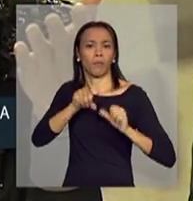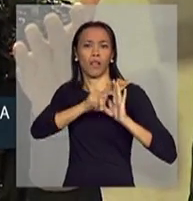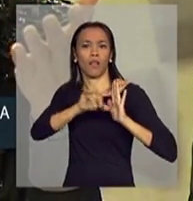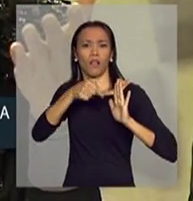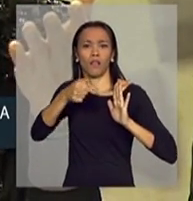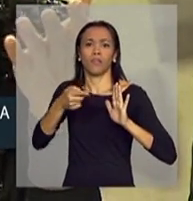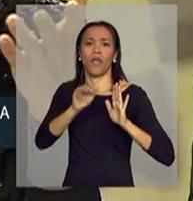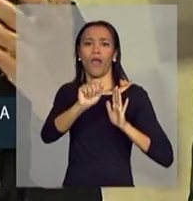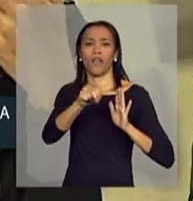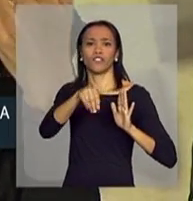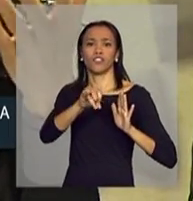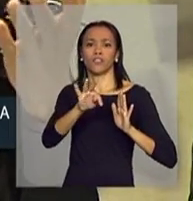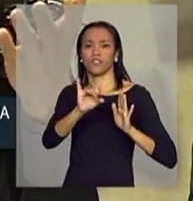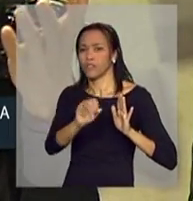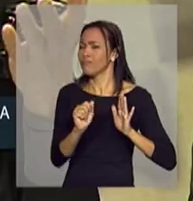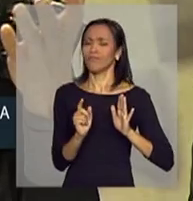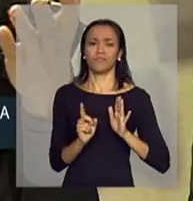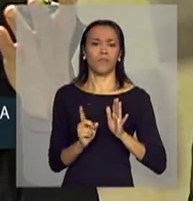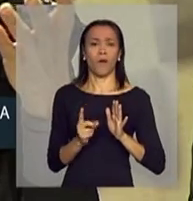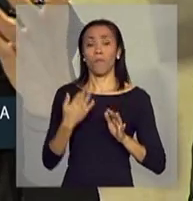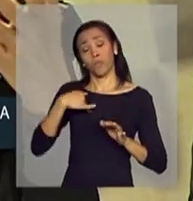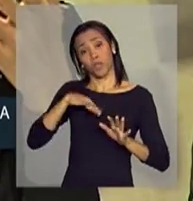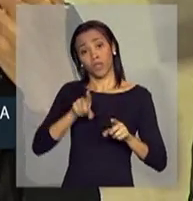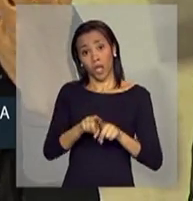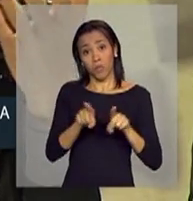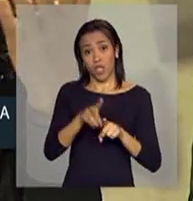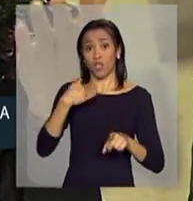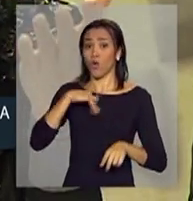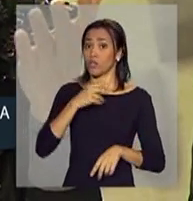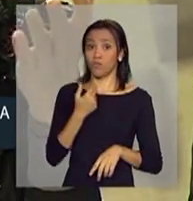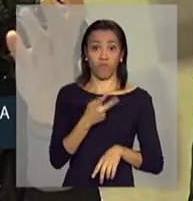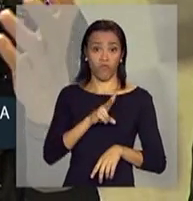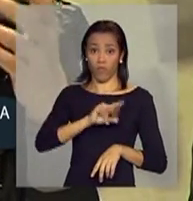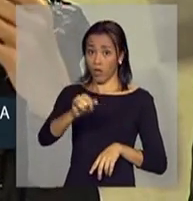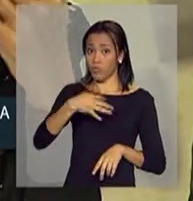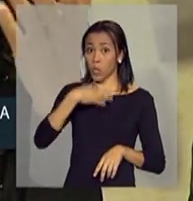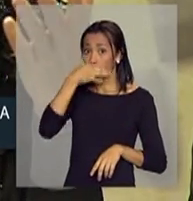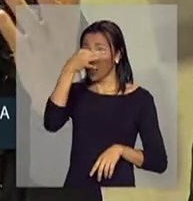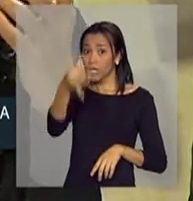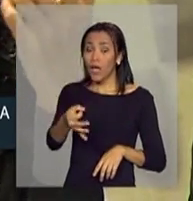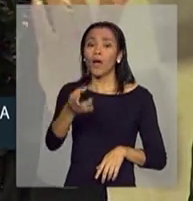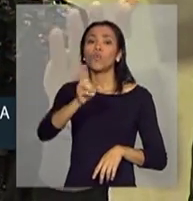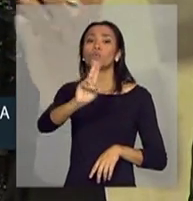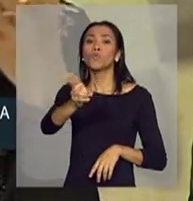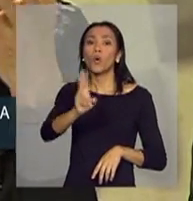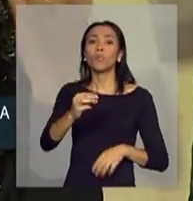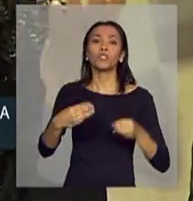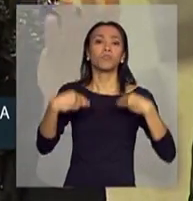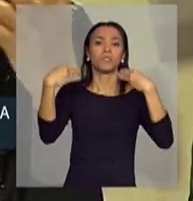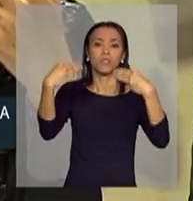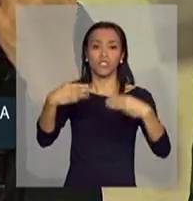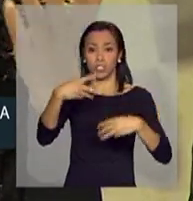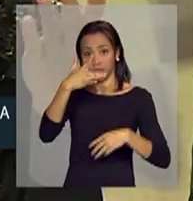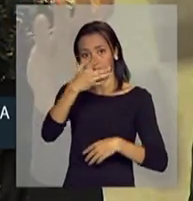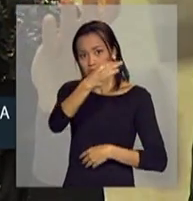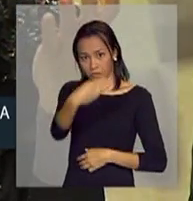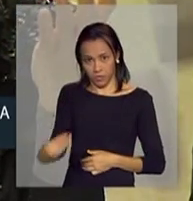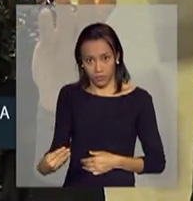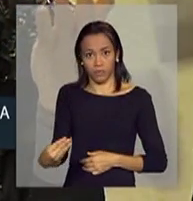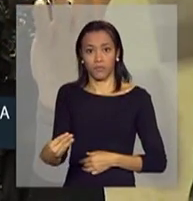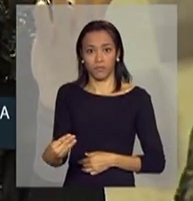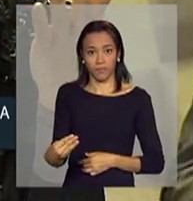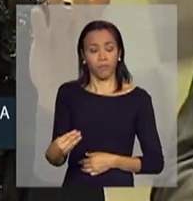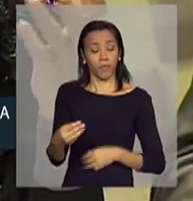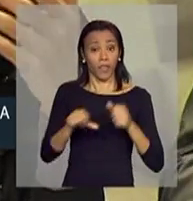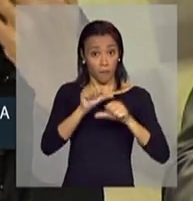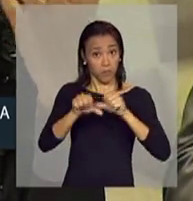tipo. E nós também não vamos sugerir à presidenta da República os nomes de ministros também, porque a mudança pode